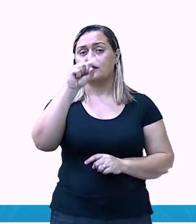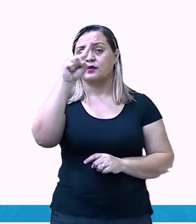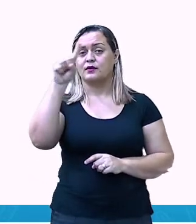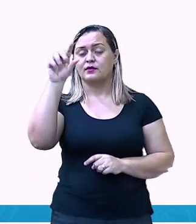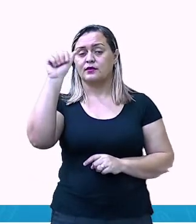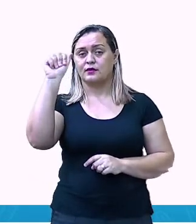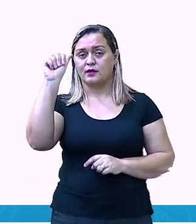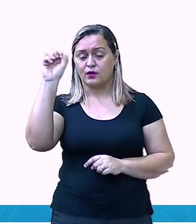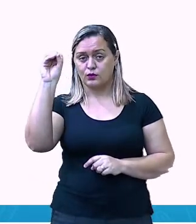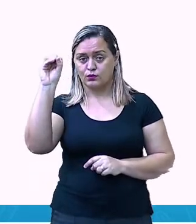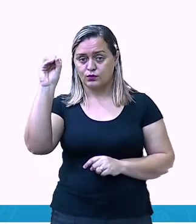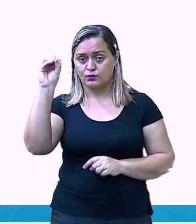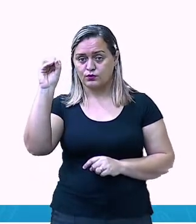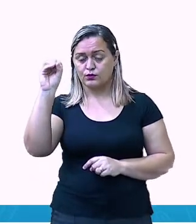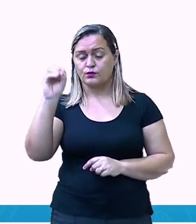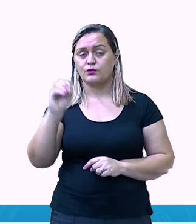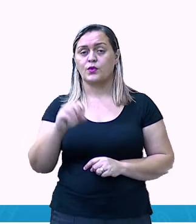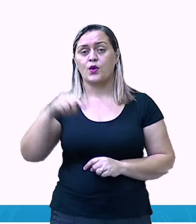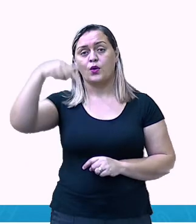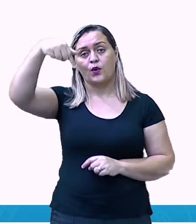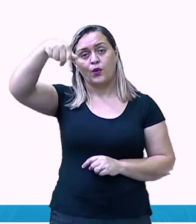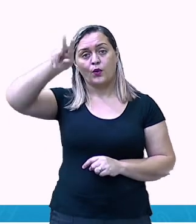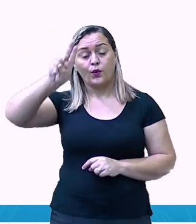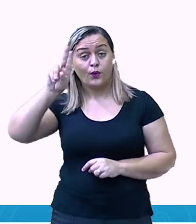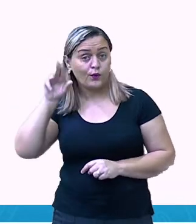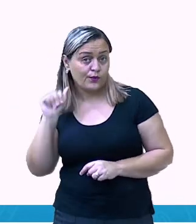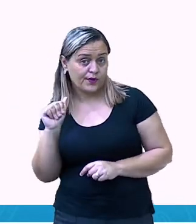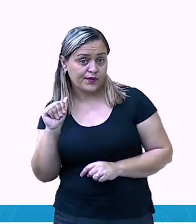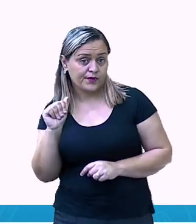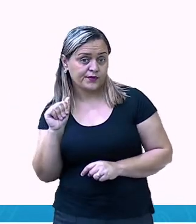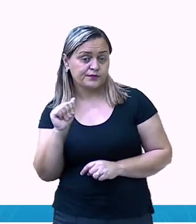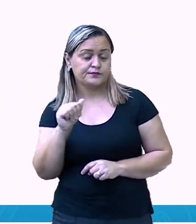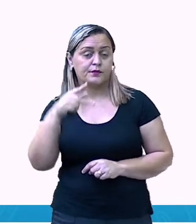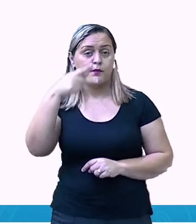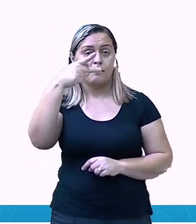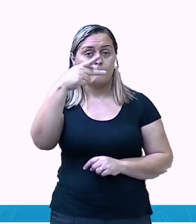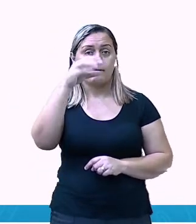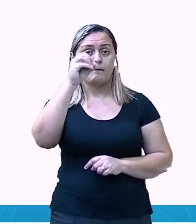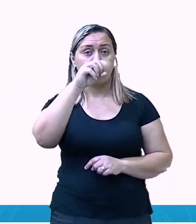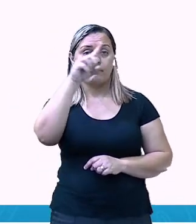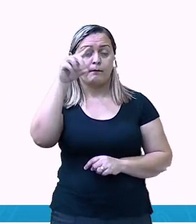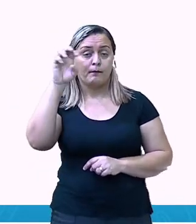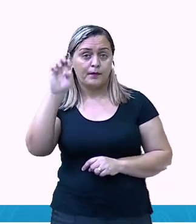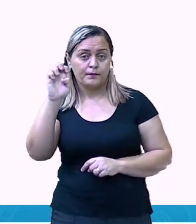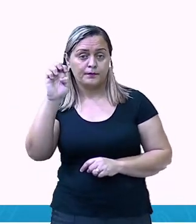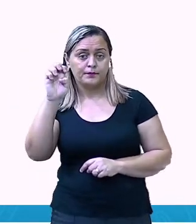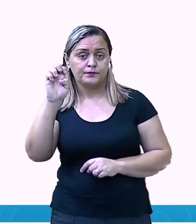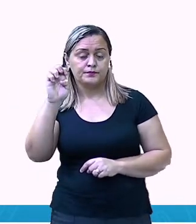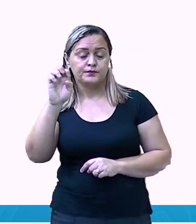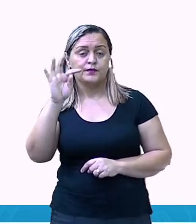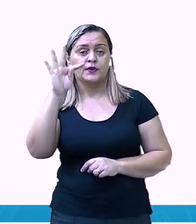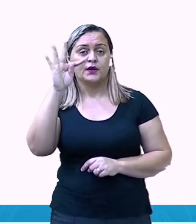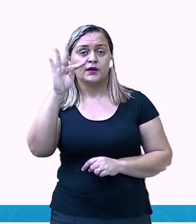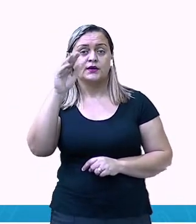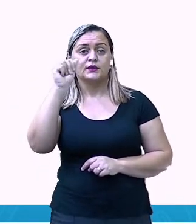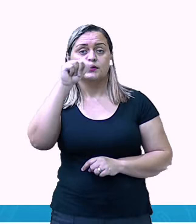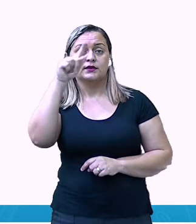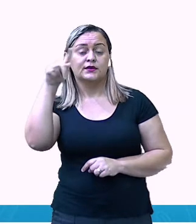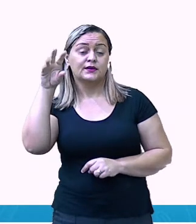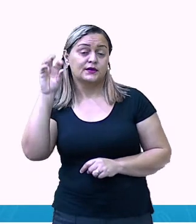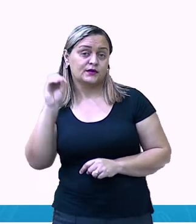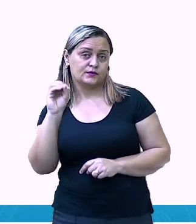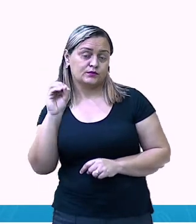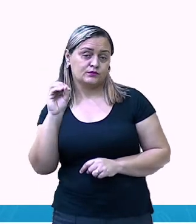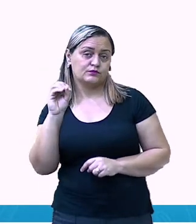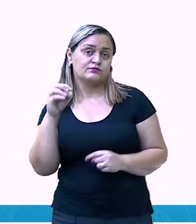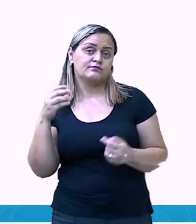o tão. A gente encontra, sim, essas sílabas, às vezes palavras, somente com essas sílabas, né?